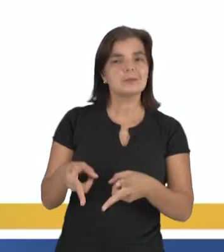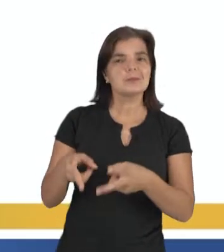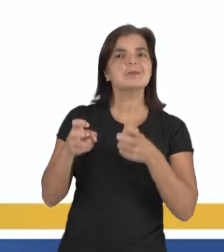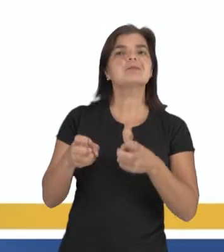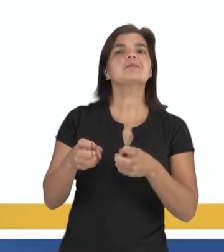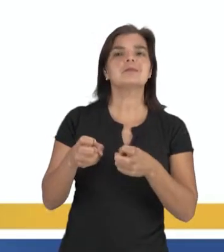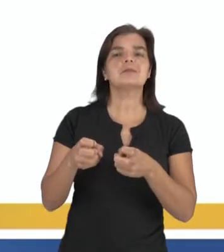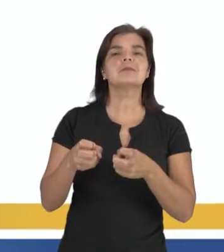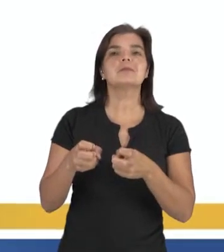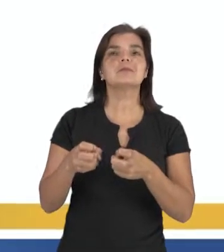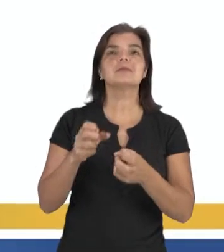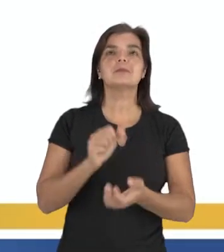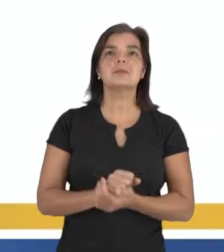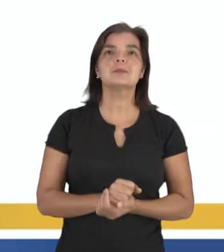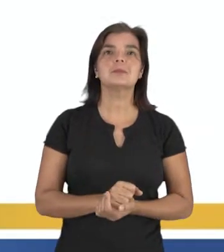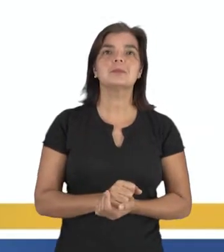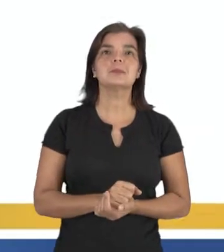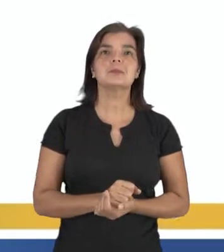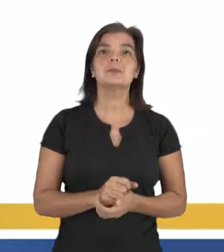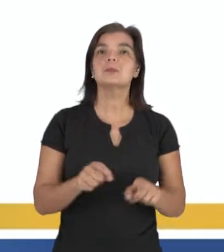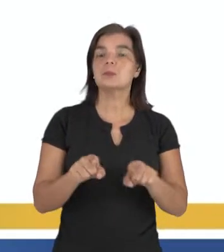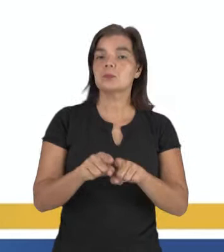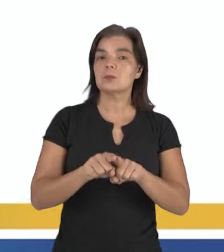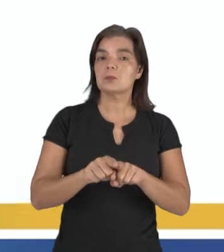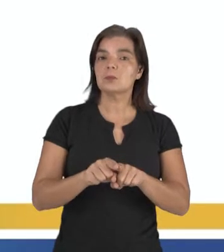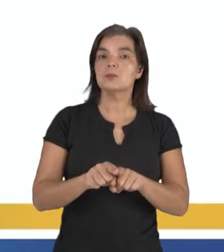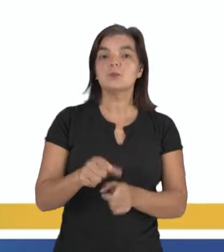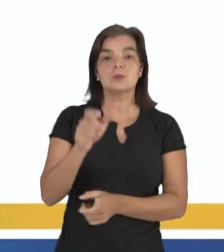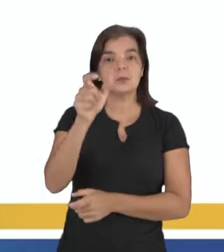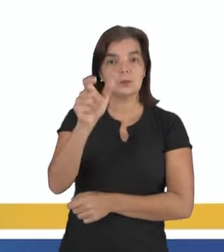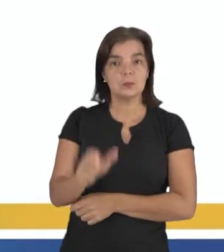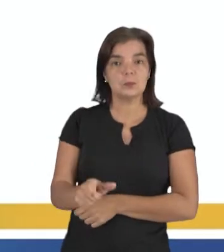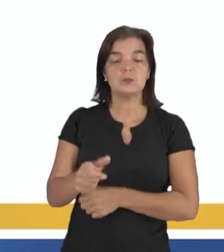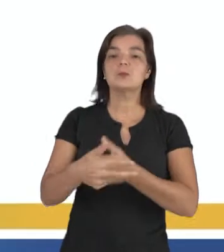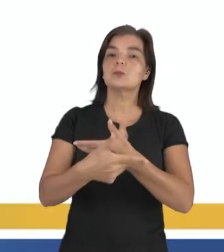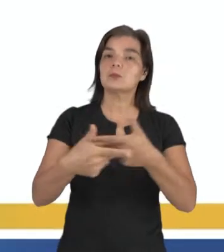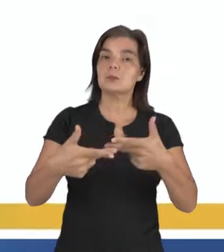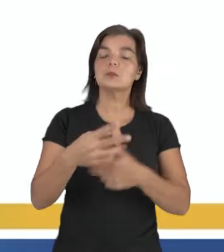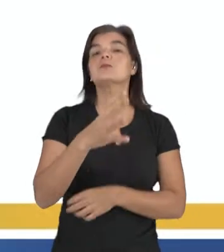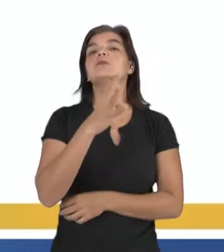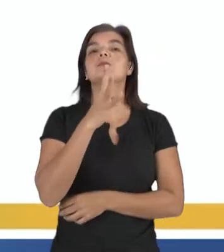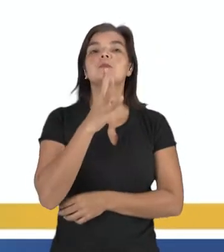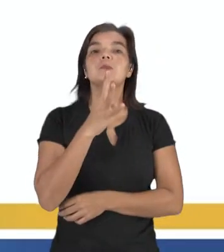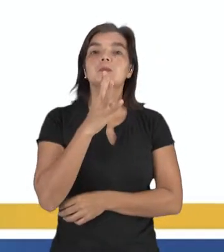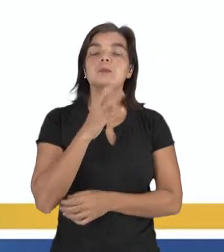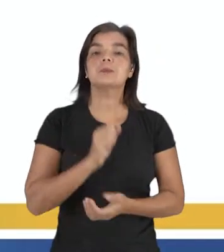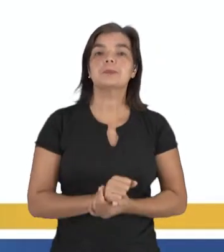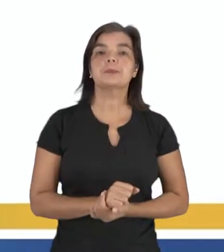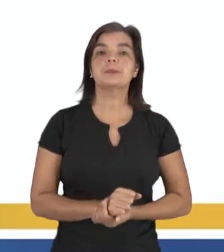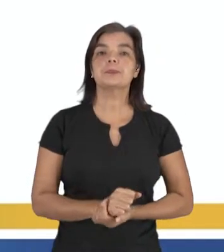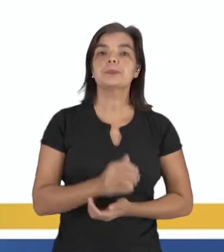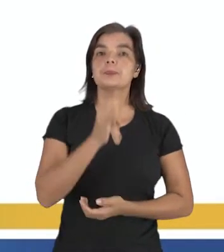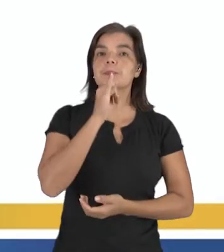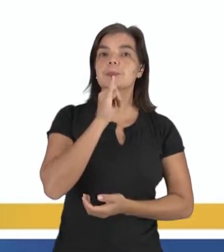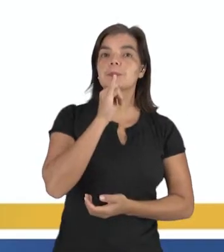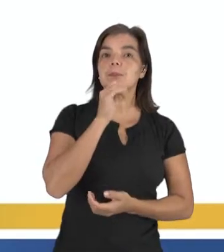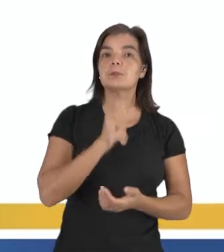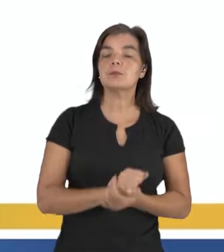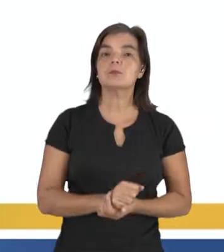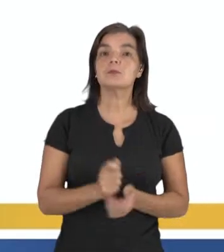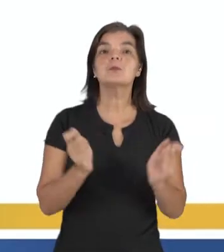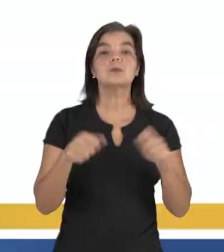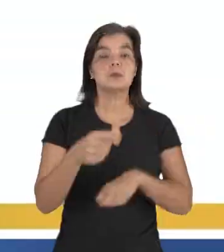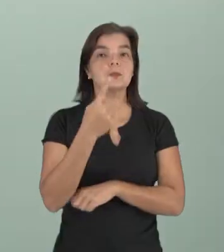aquilo onde há uma correspondência entre o sujeito e o objeto conhecido. Por exemplo, eu